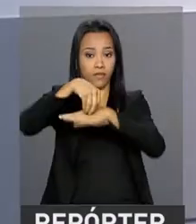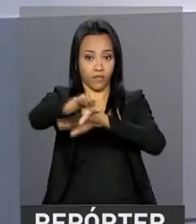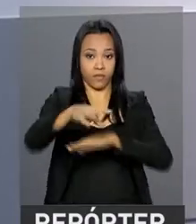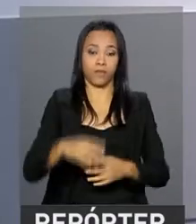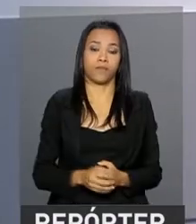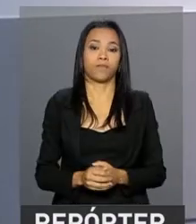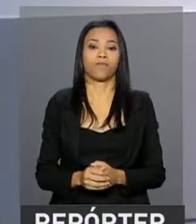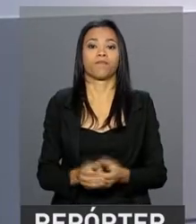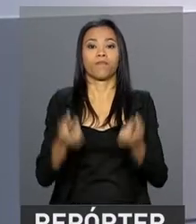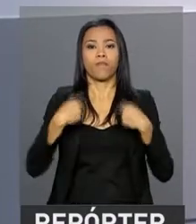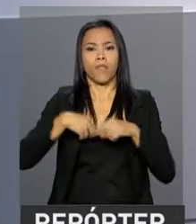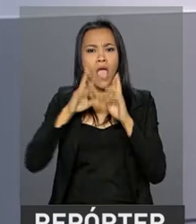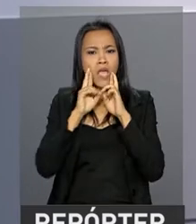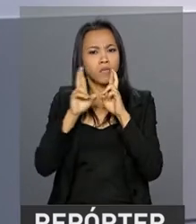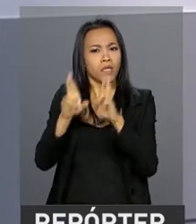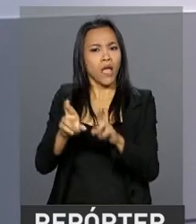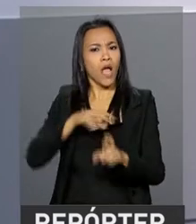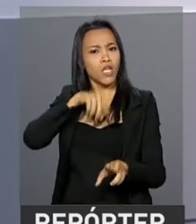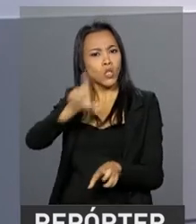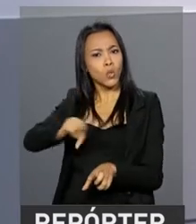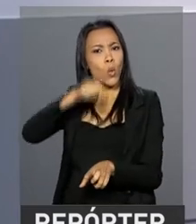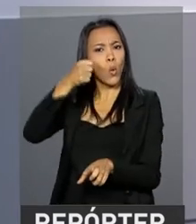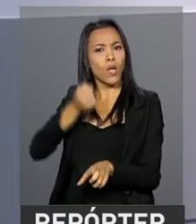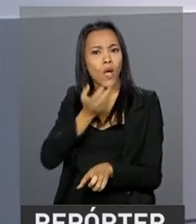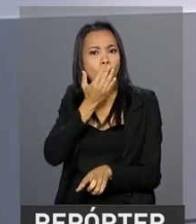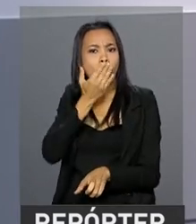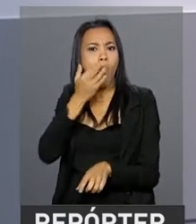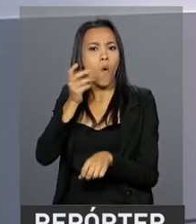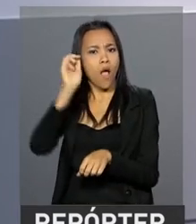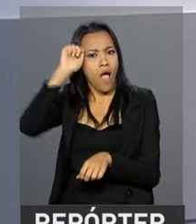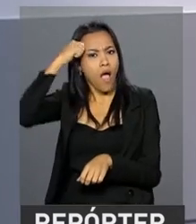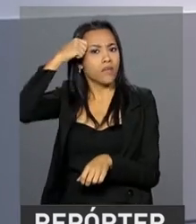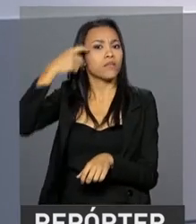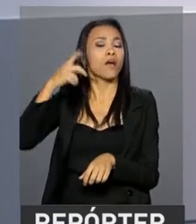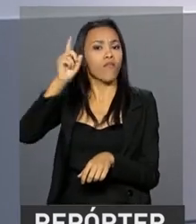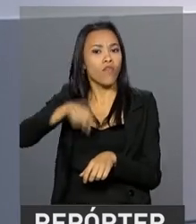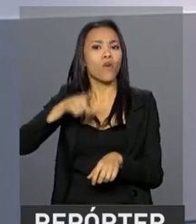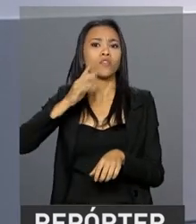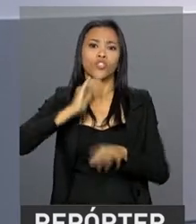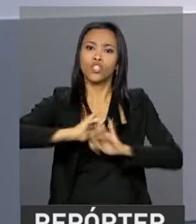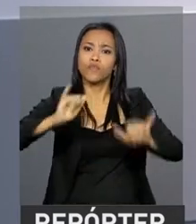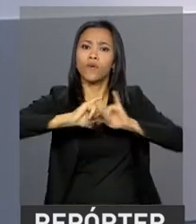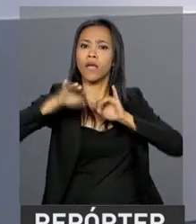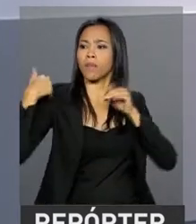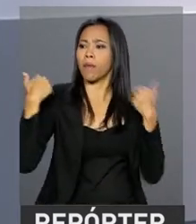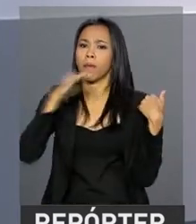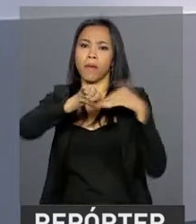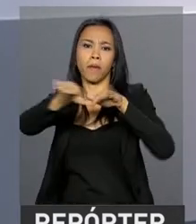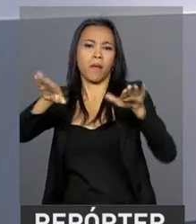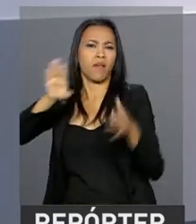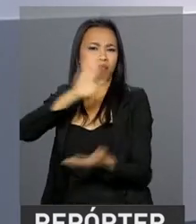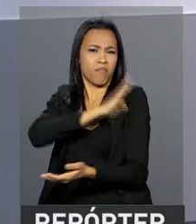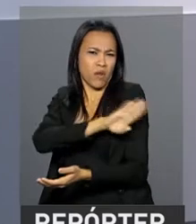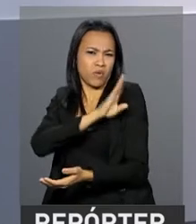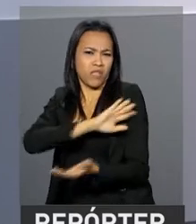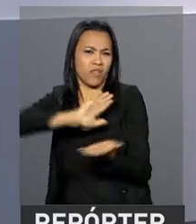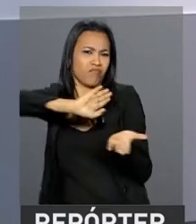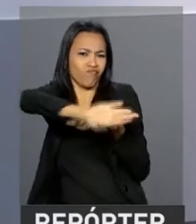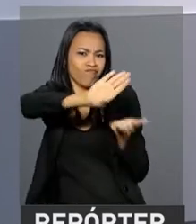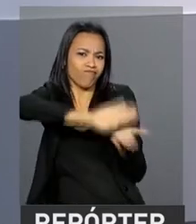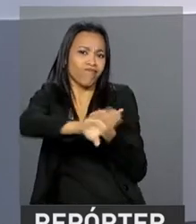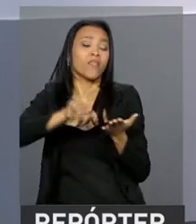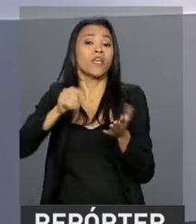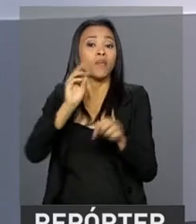informações. Respeitar a opção sexual, a cor, a raça. Uma campanha foi lançada para deixar o preconceito de lado e proteger o